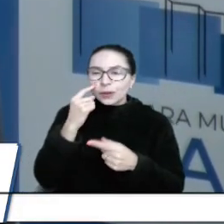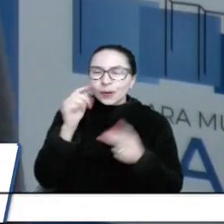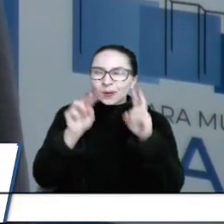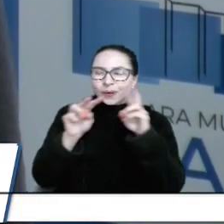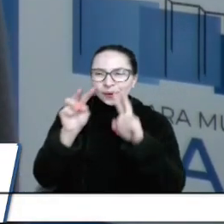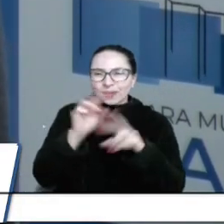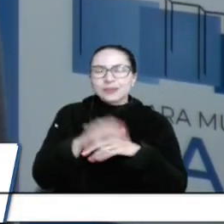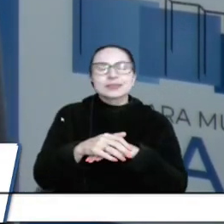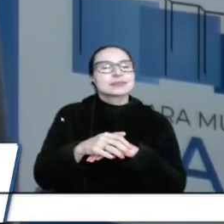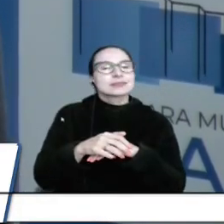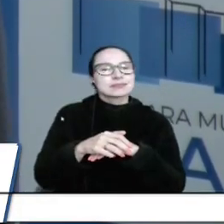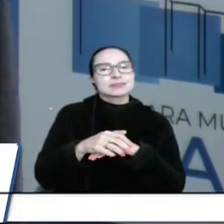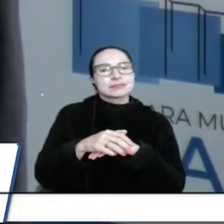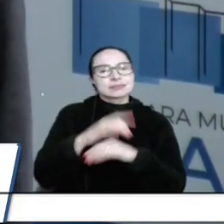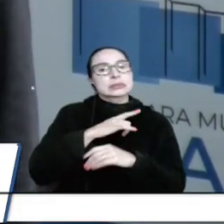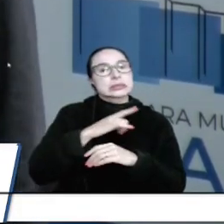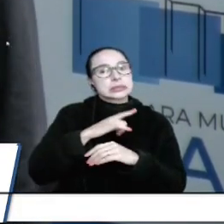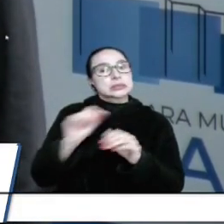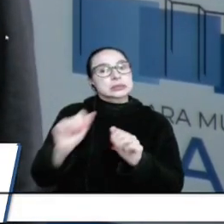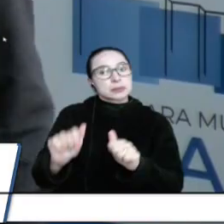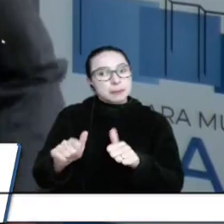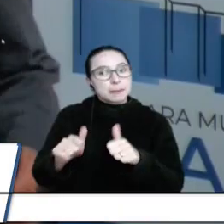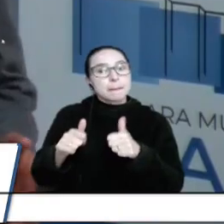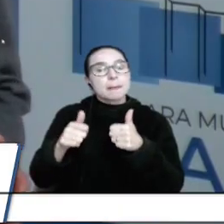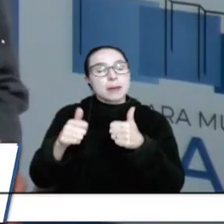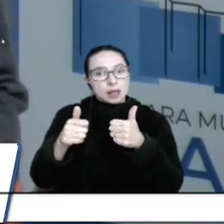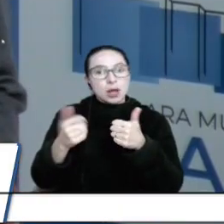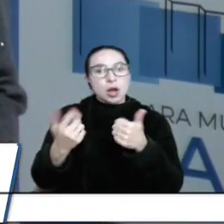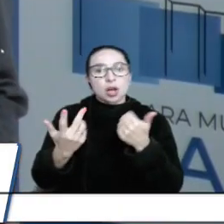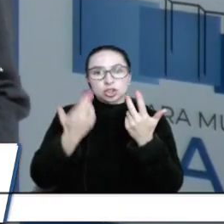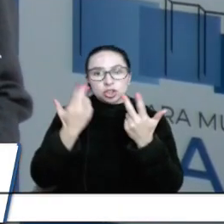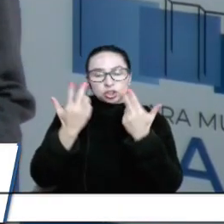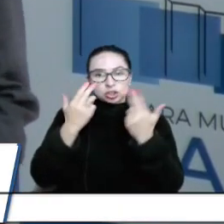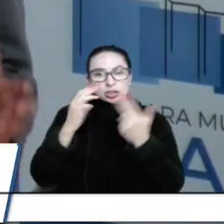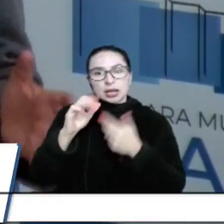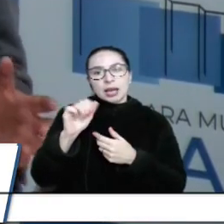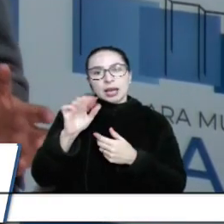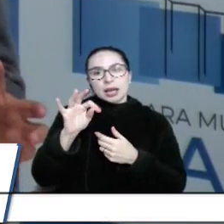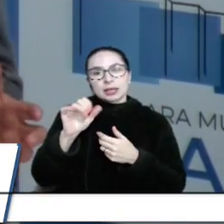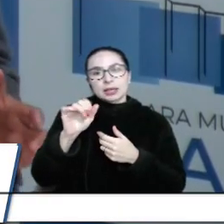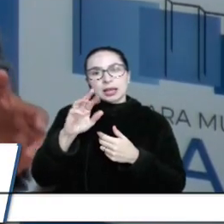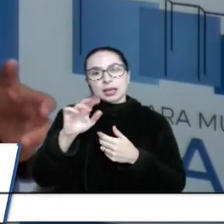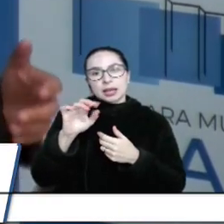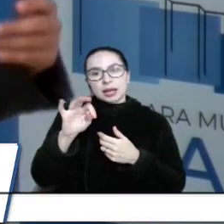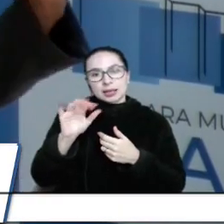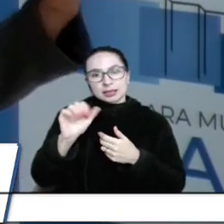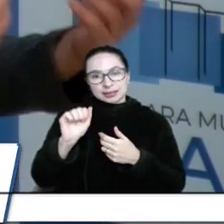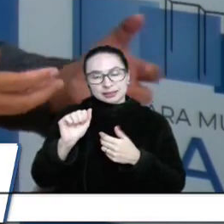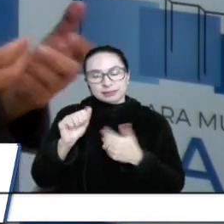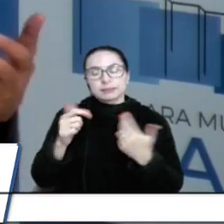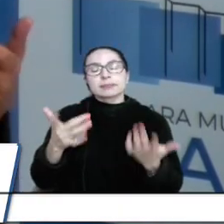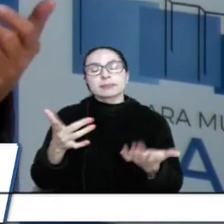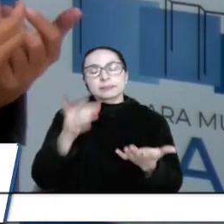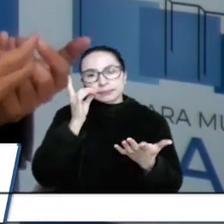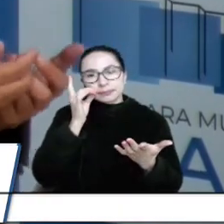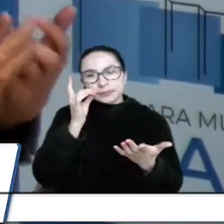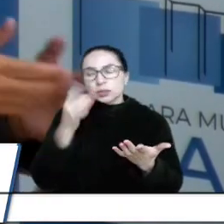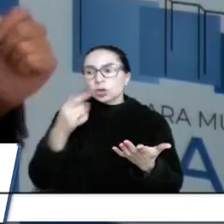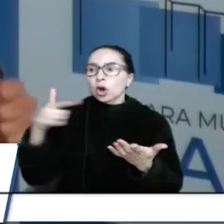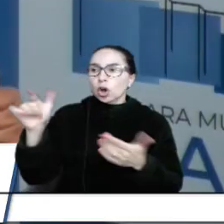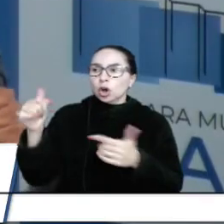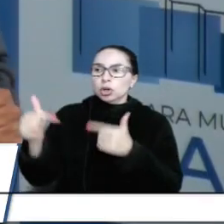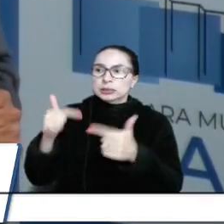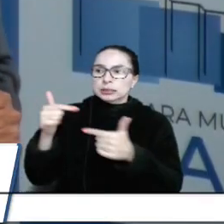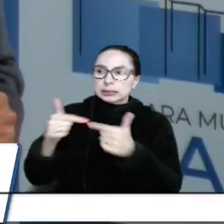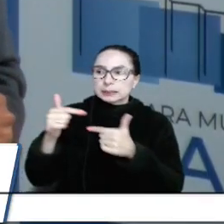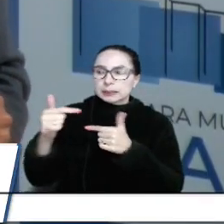onde melhora a cirurgia de catarata. E aí, Donizete, outros serviços, buscar